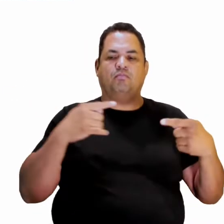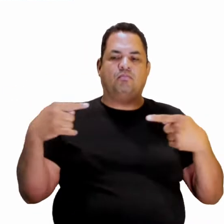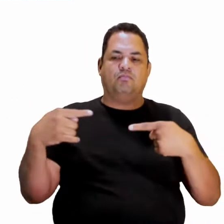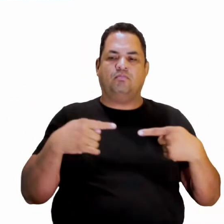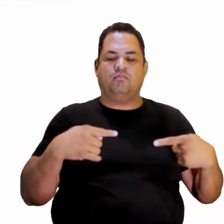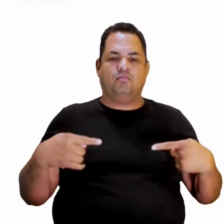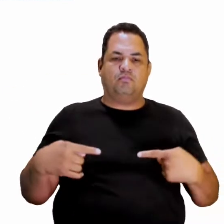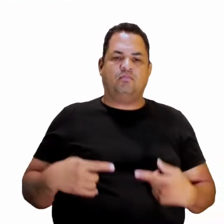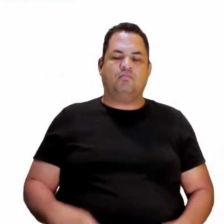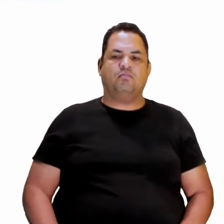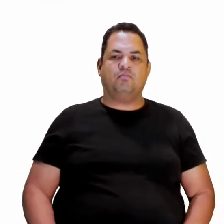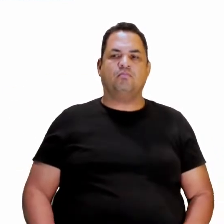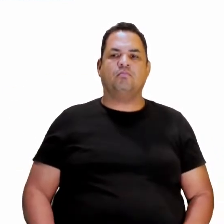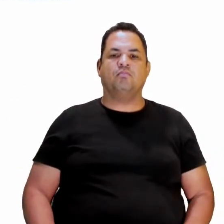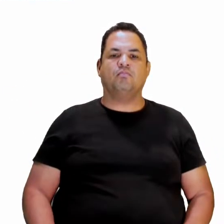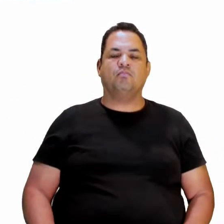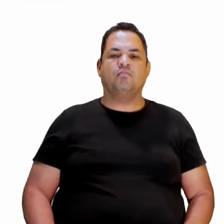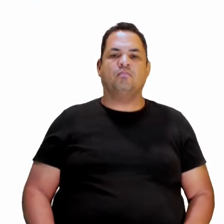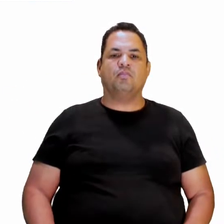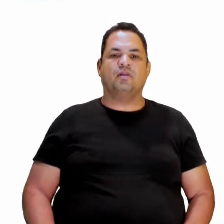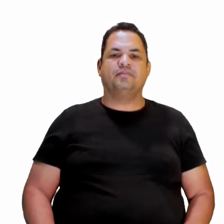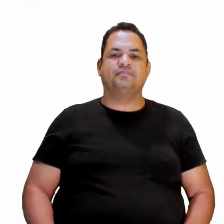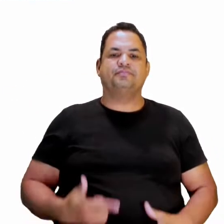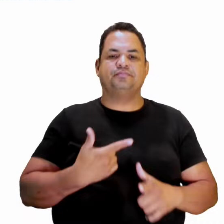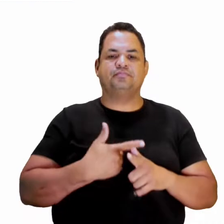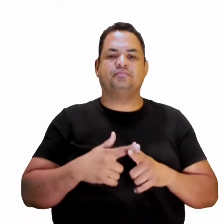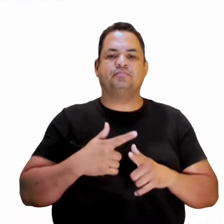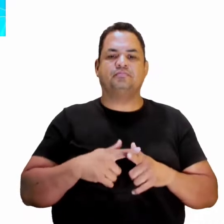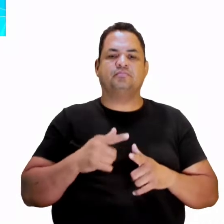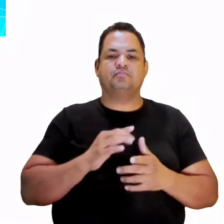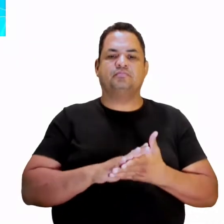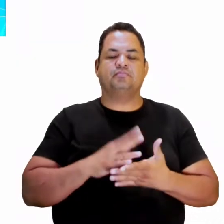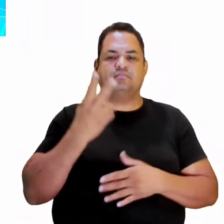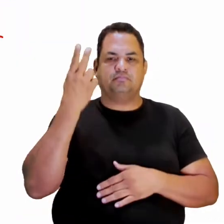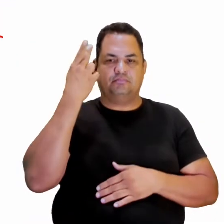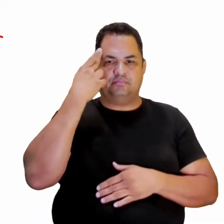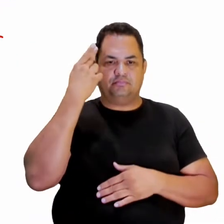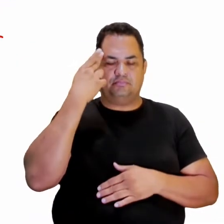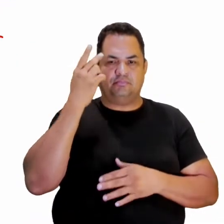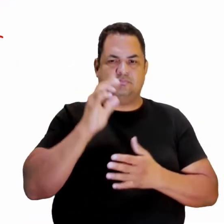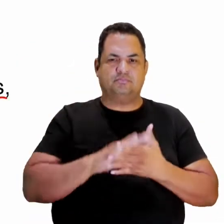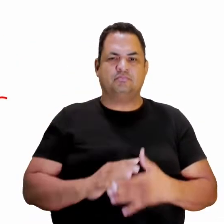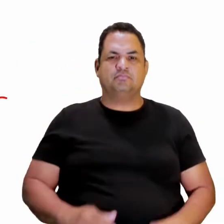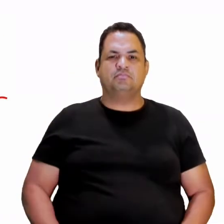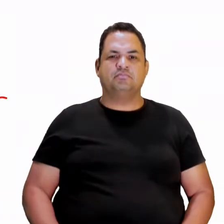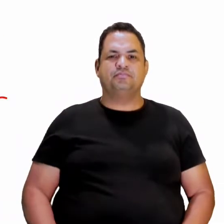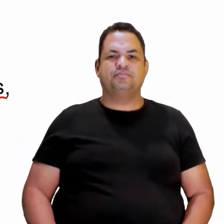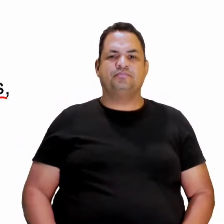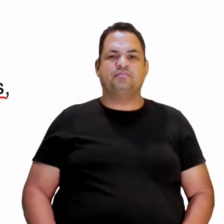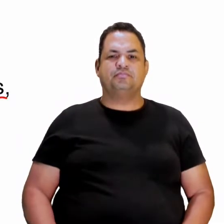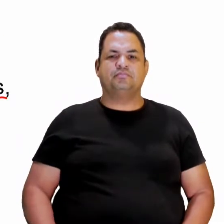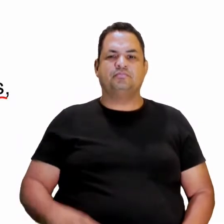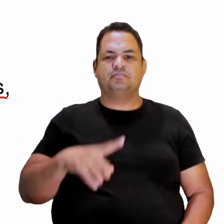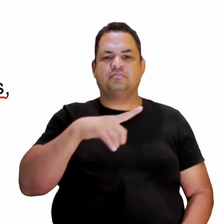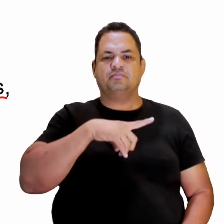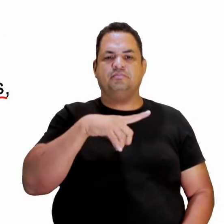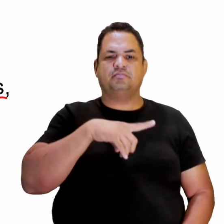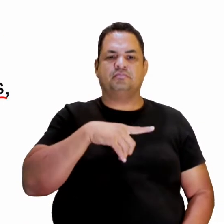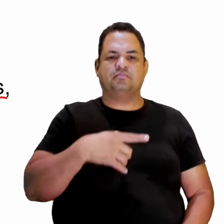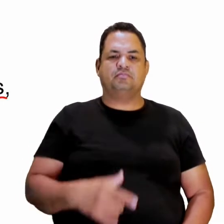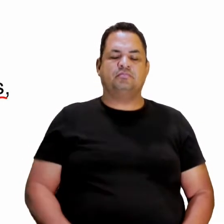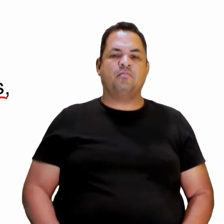relacionadas a estes natural disasters, né? Não somente natural disasters, nós temos aqui